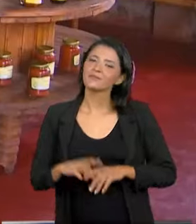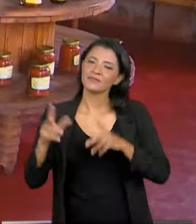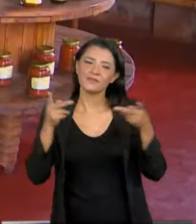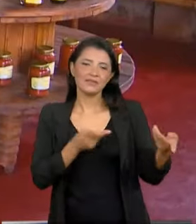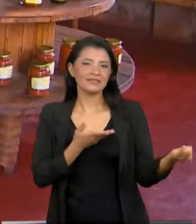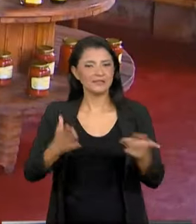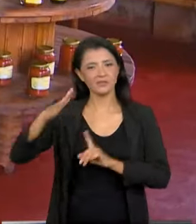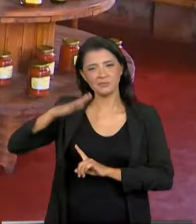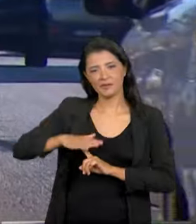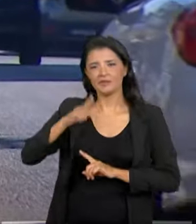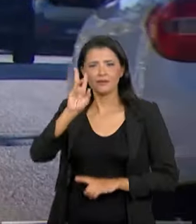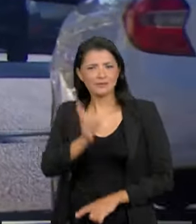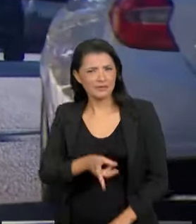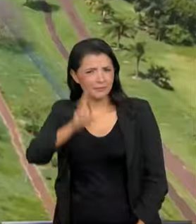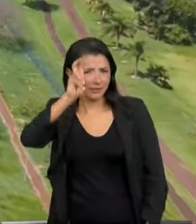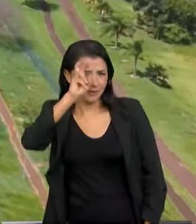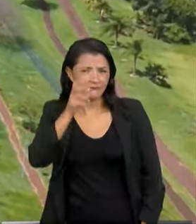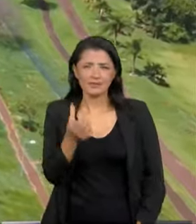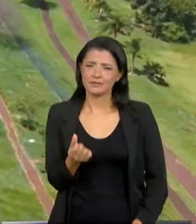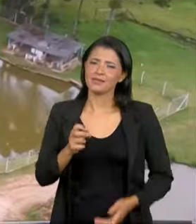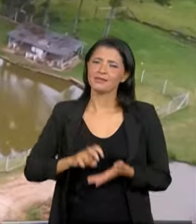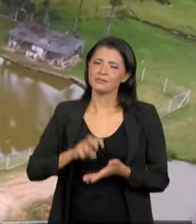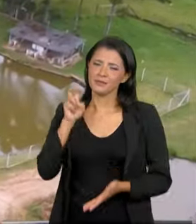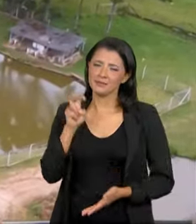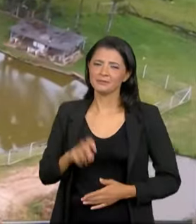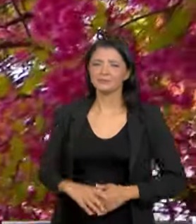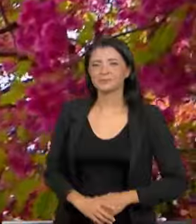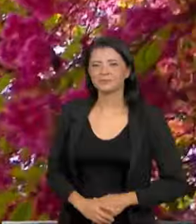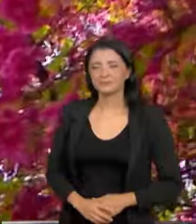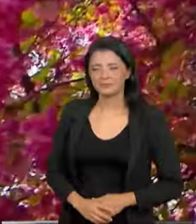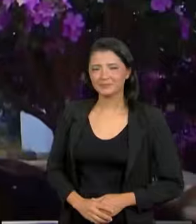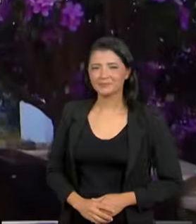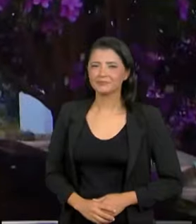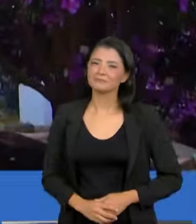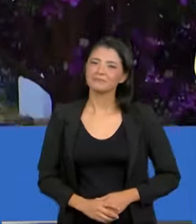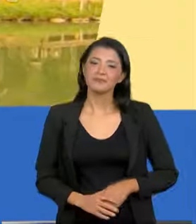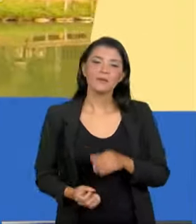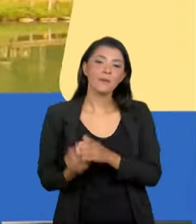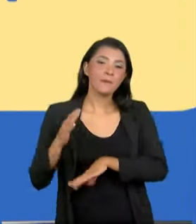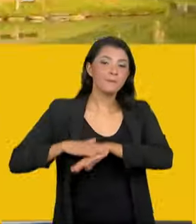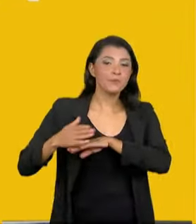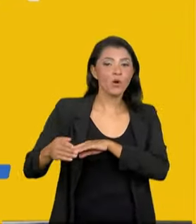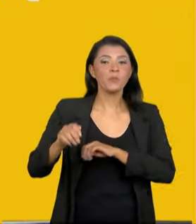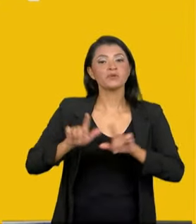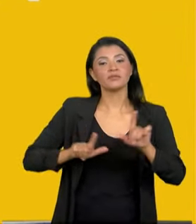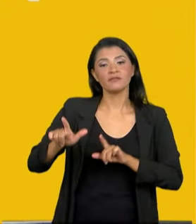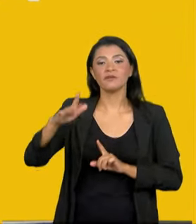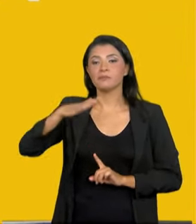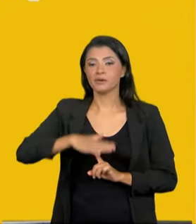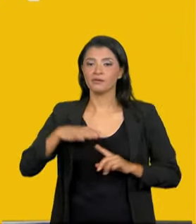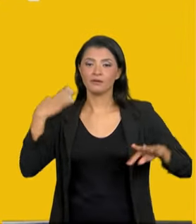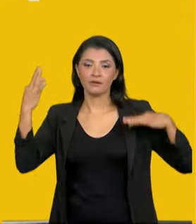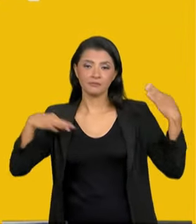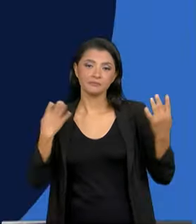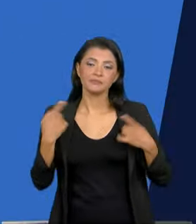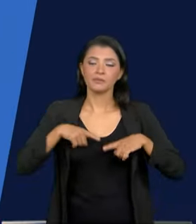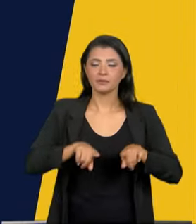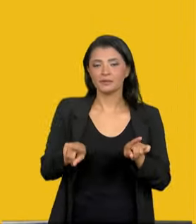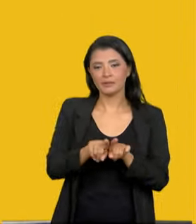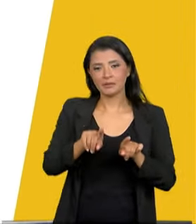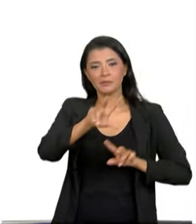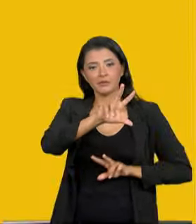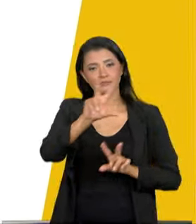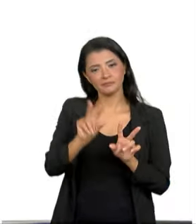Visite Paraná, toda quinta, 6 da manhã. Uma produção da TV Paraná Turismo, parceira da